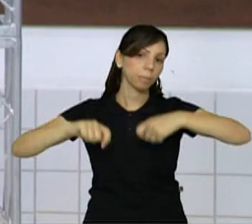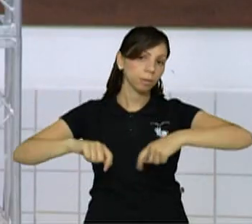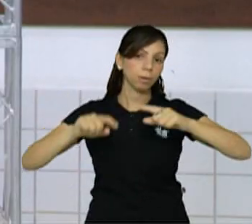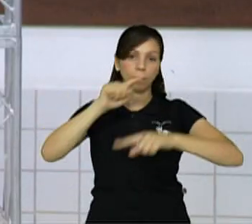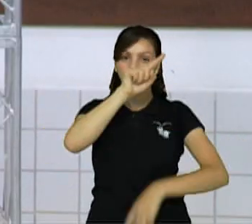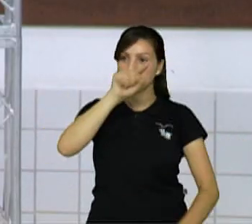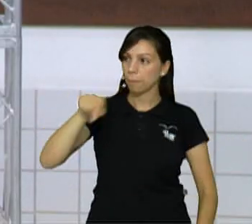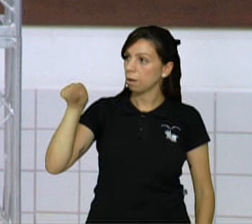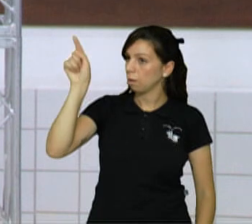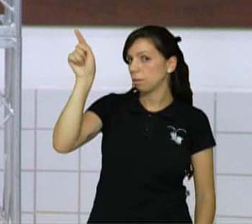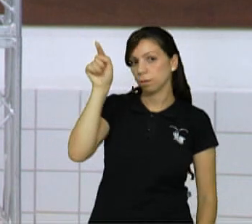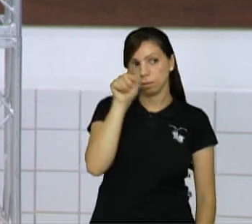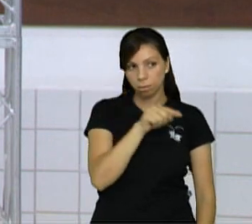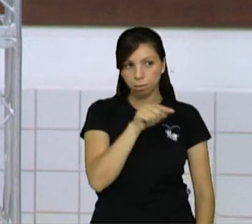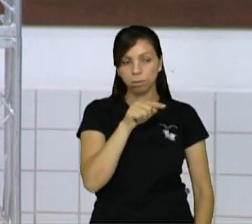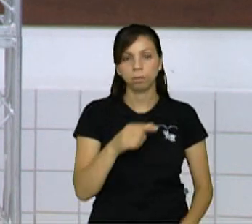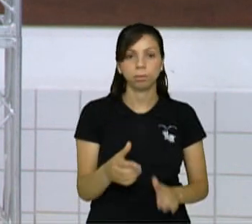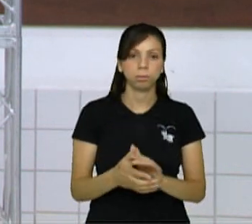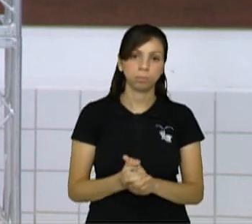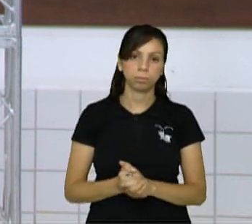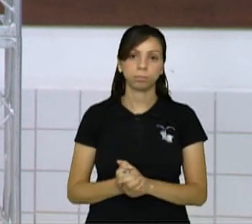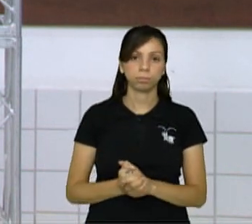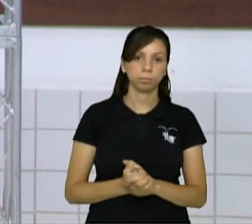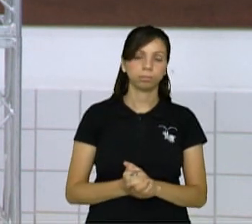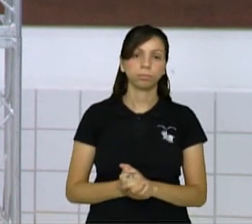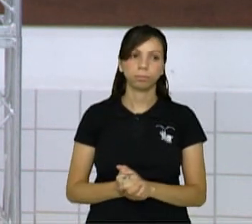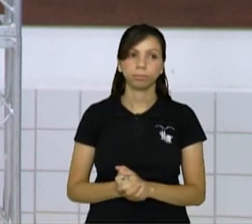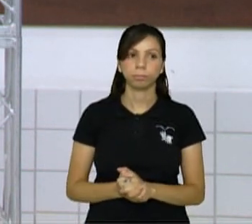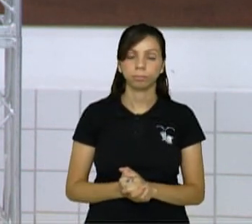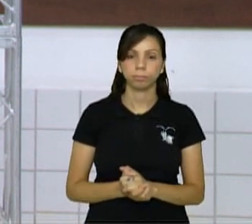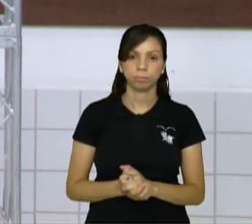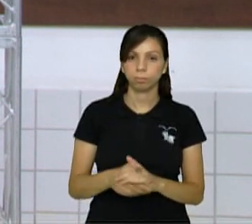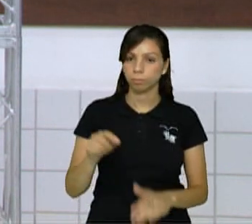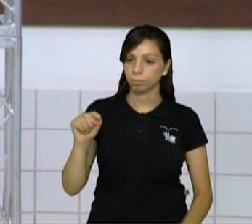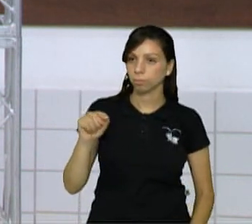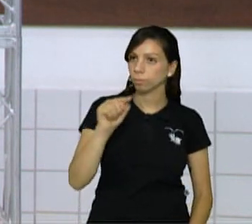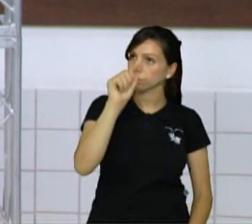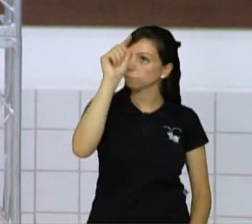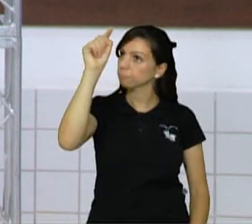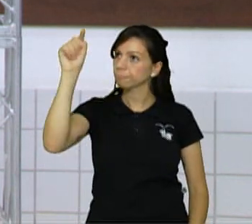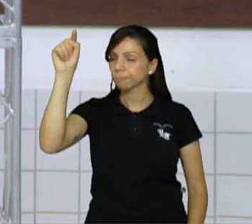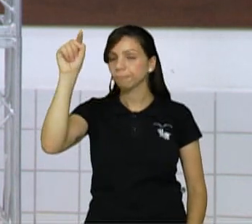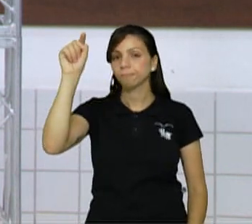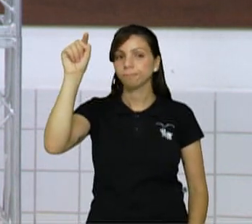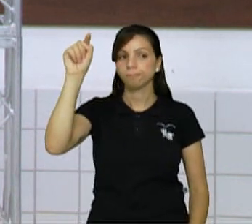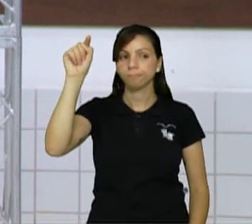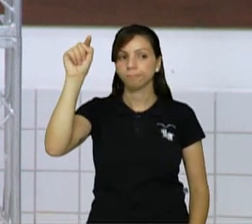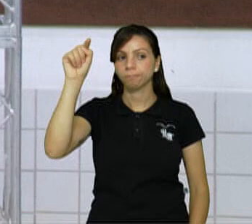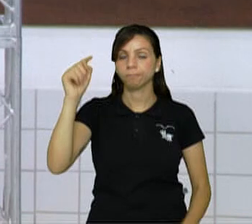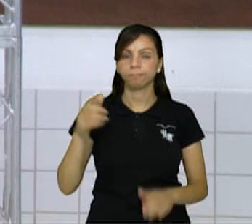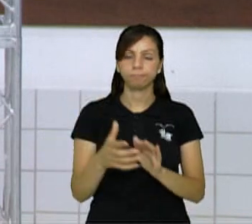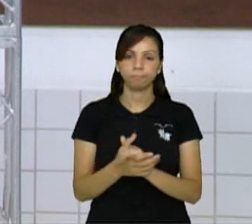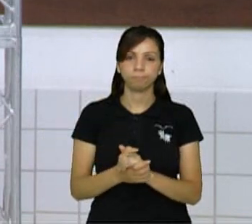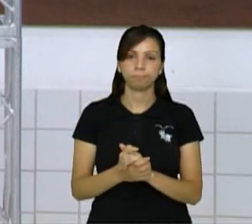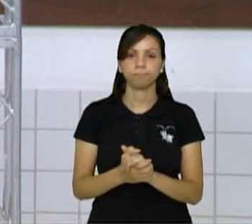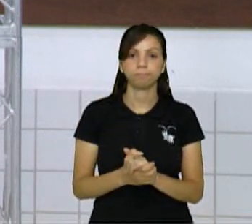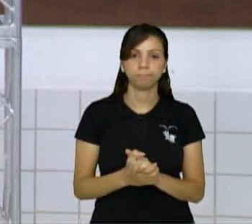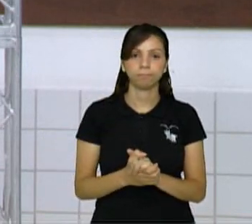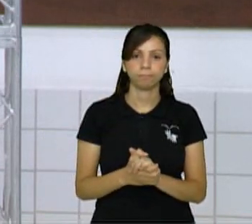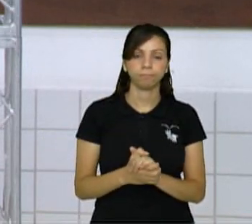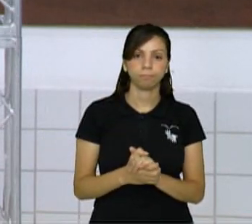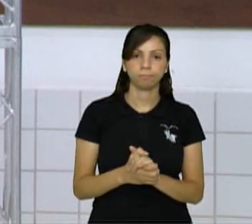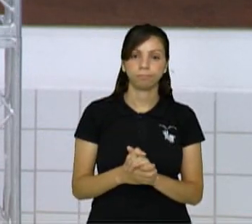cruzado. 3 vezes TC, segue a flecha. Olha só. 3 vezes TC